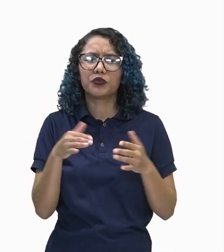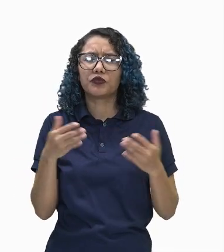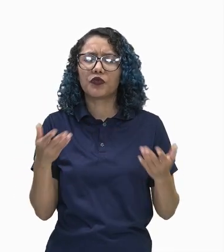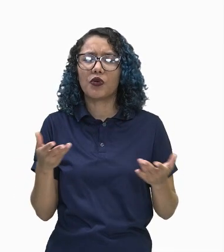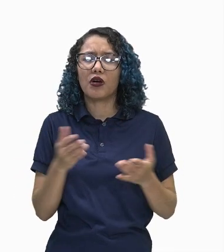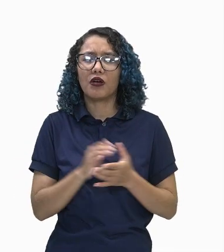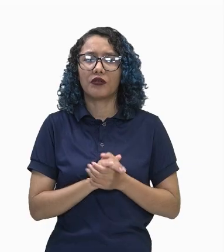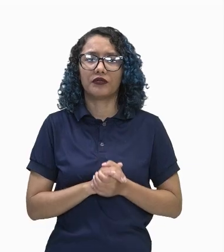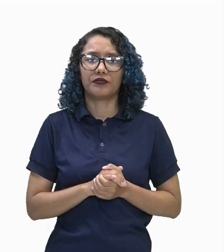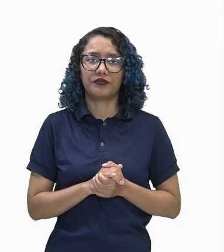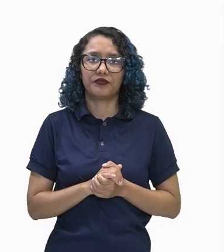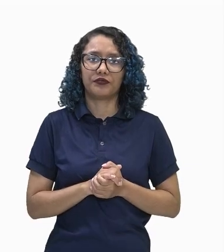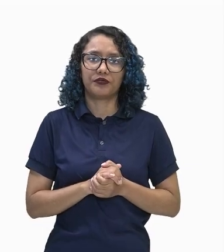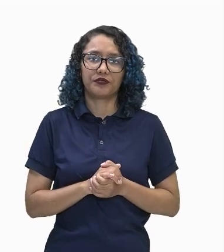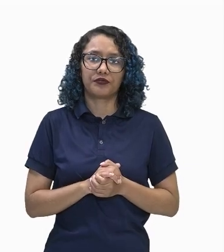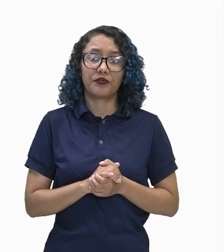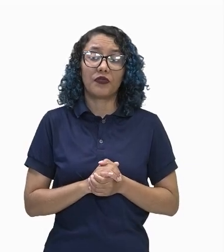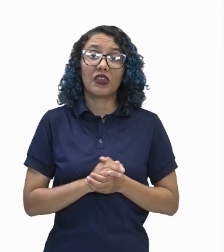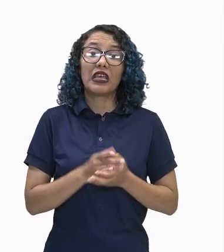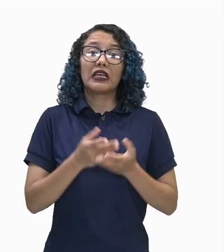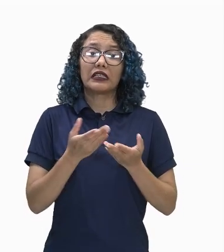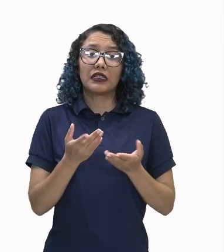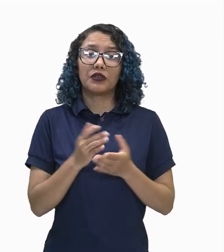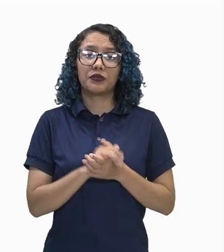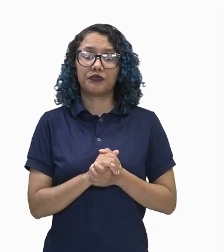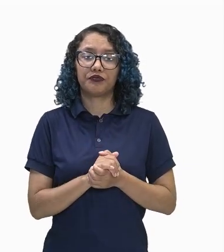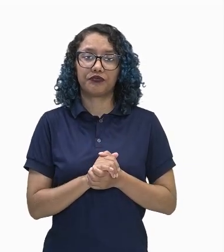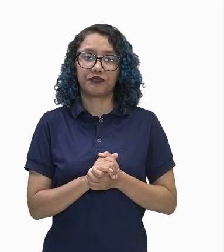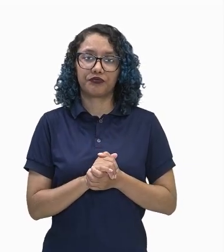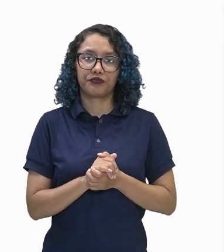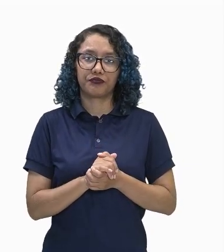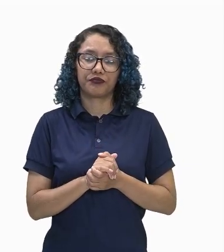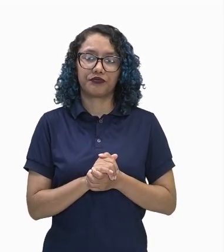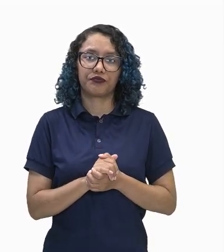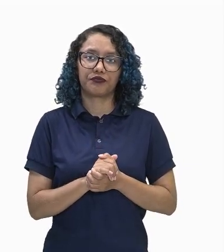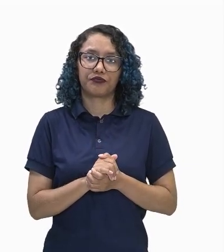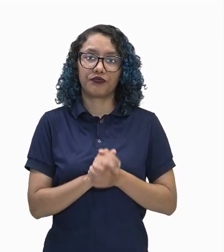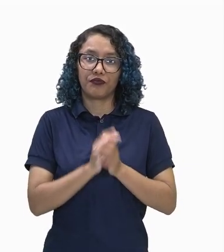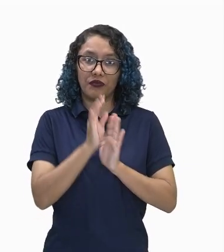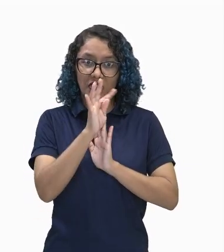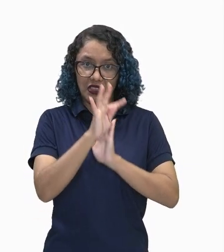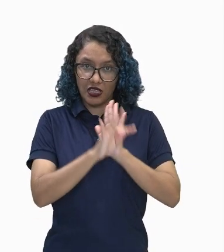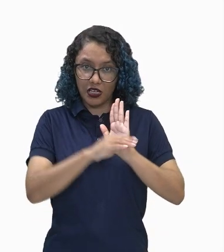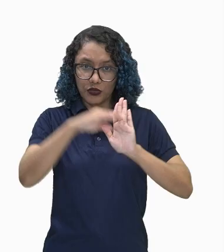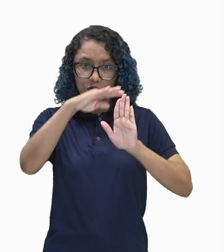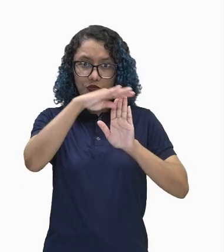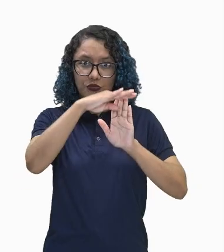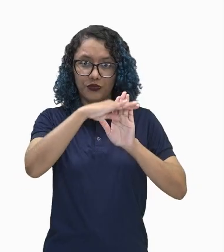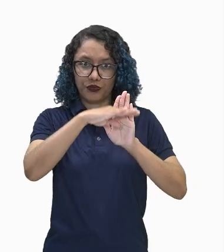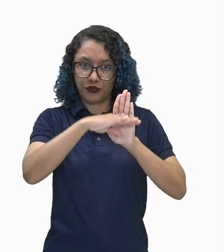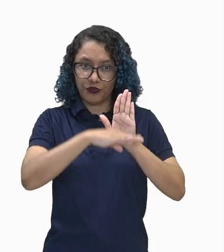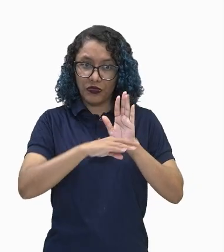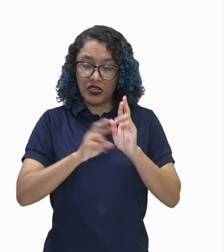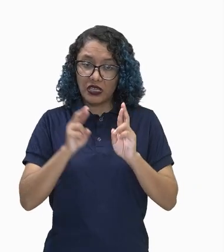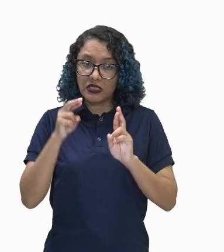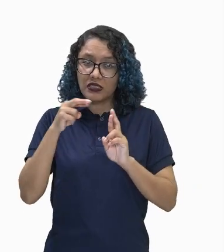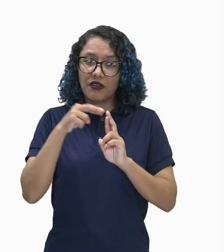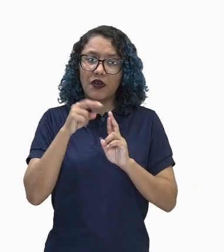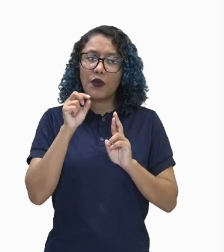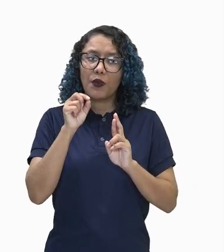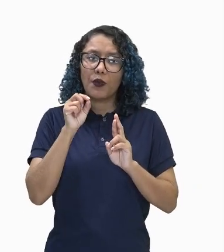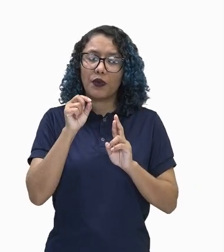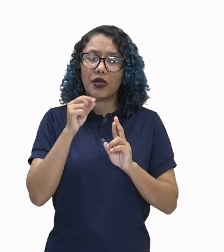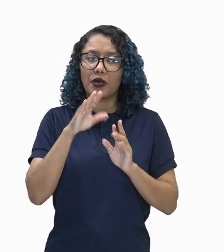estão relacionados. Então, os textos que nós chamamos de normativos já estão no